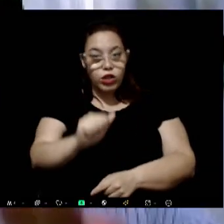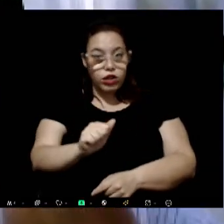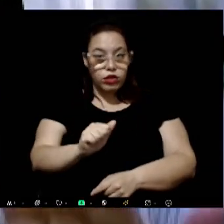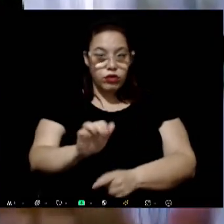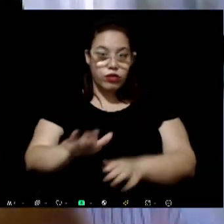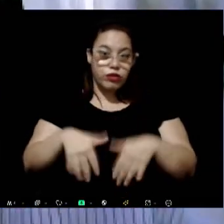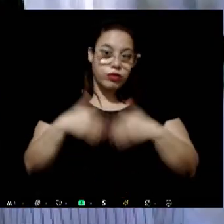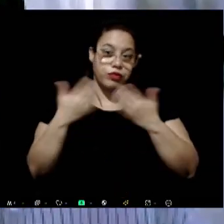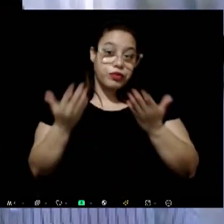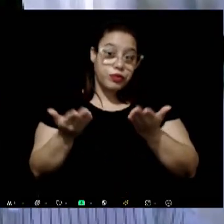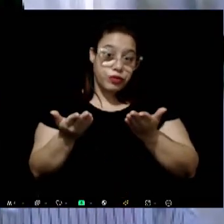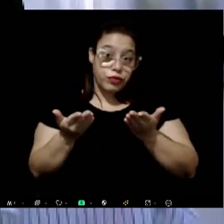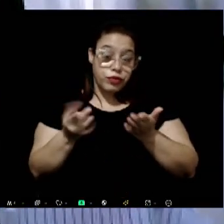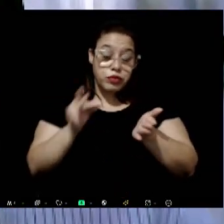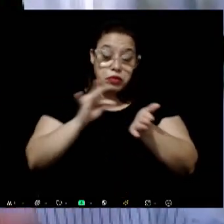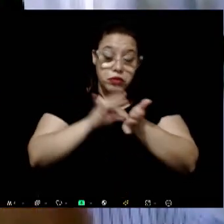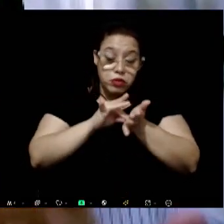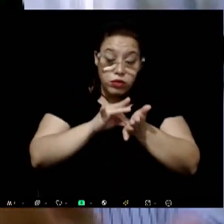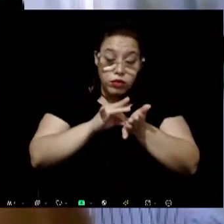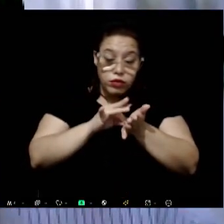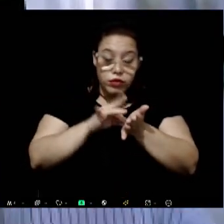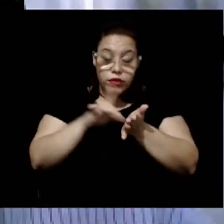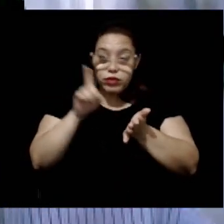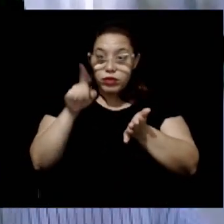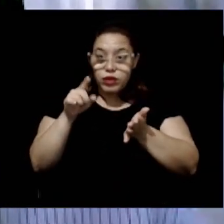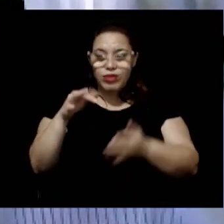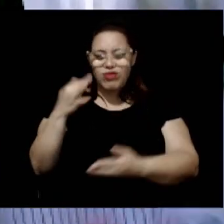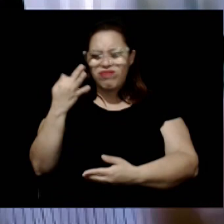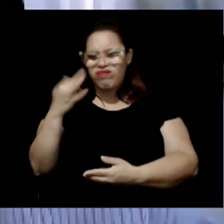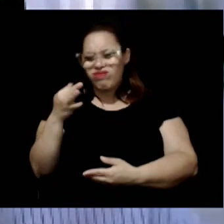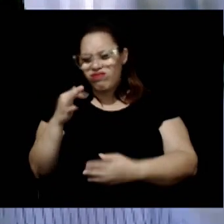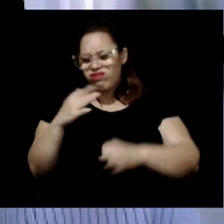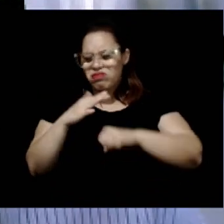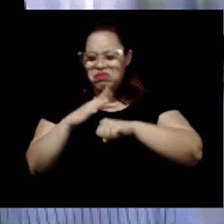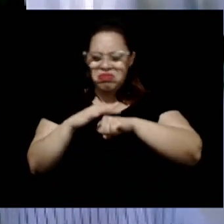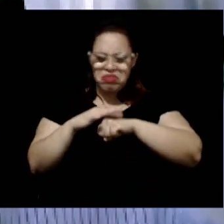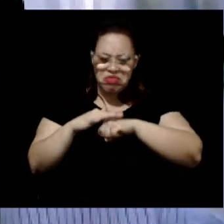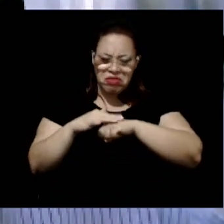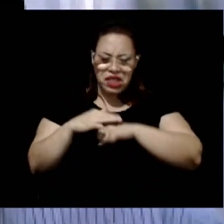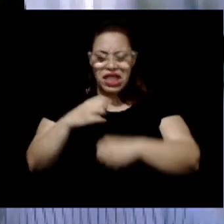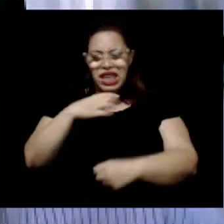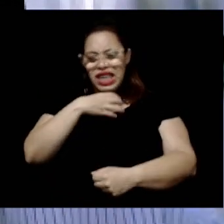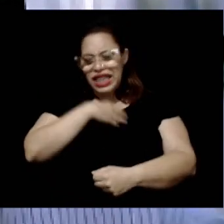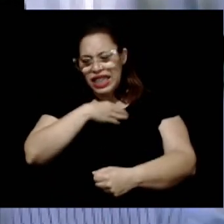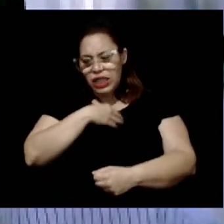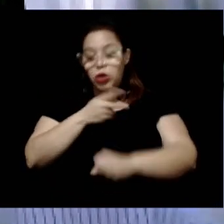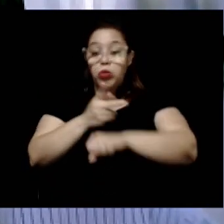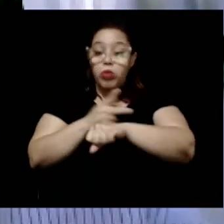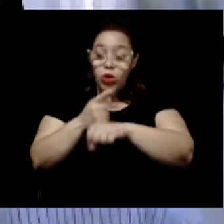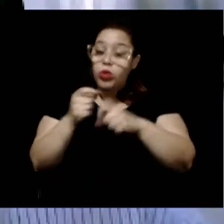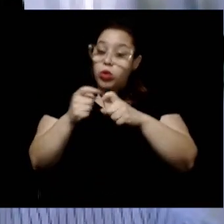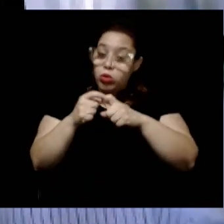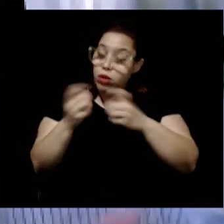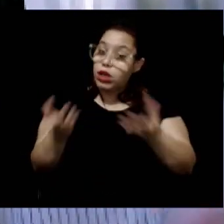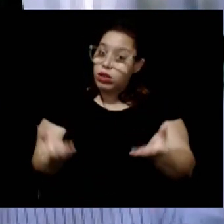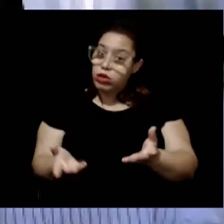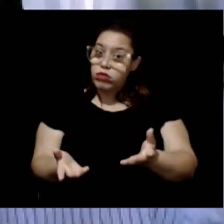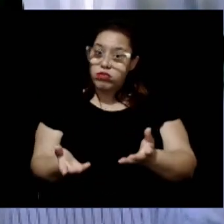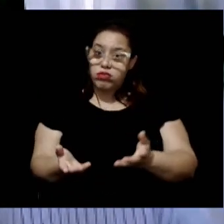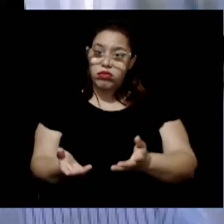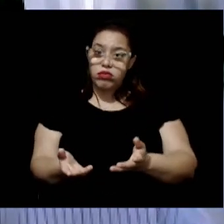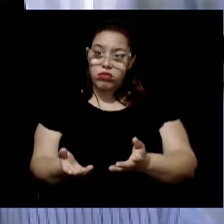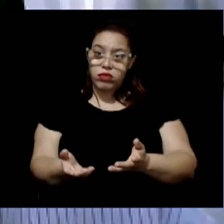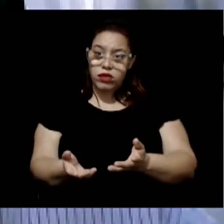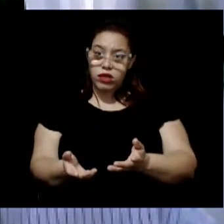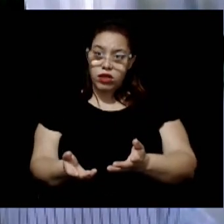que, se sentiu doente, tem um sintoma, procure seu médico. No caso de sintomas